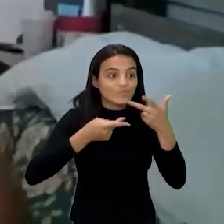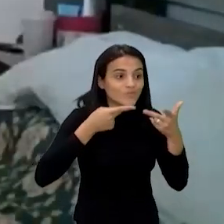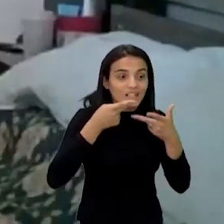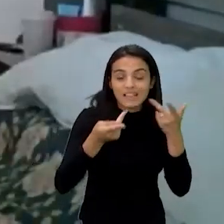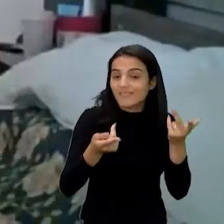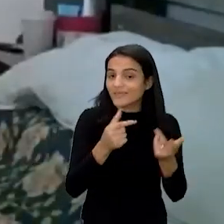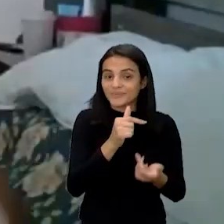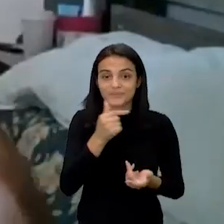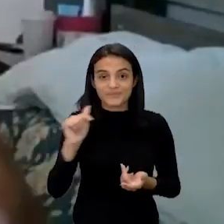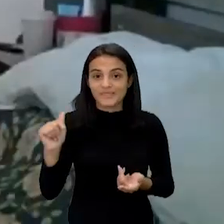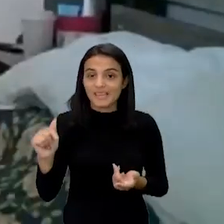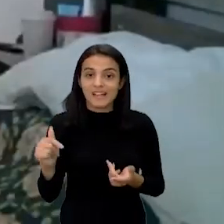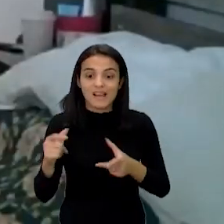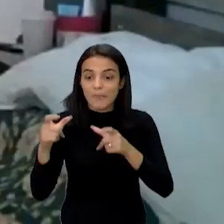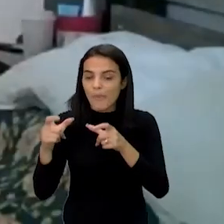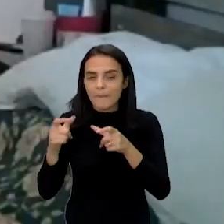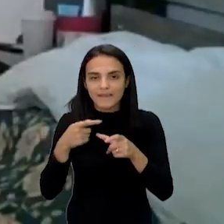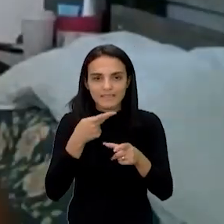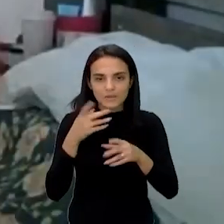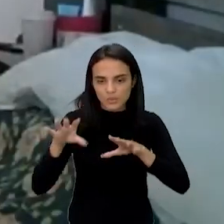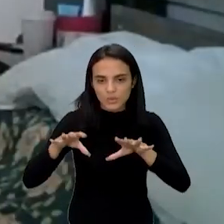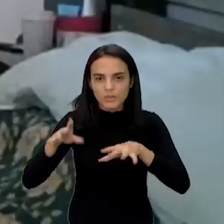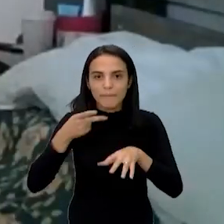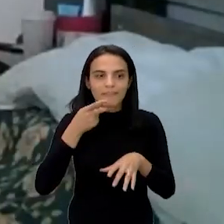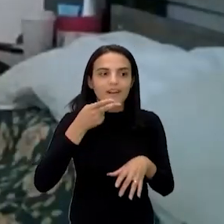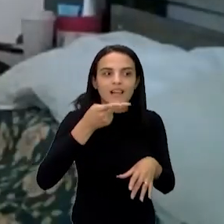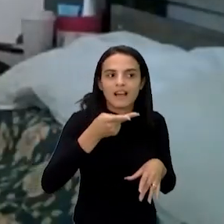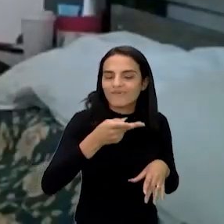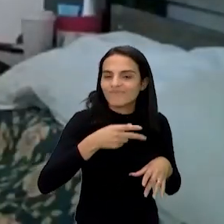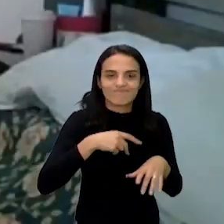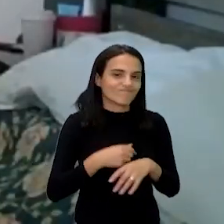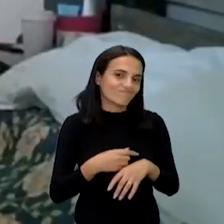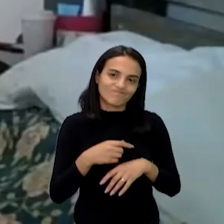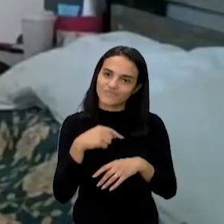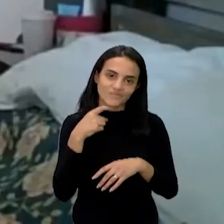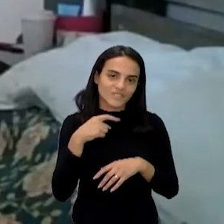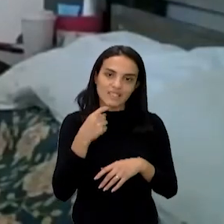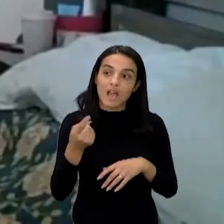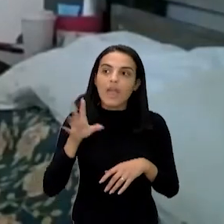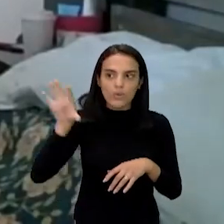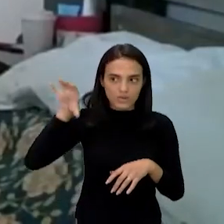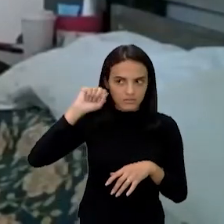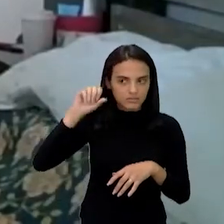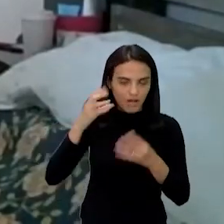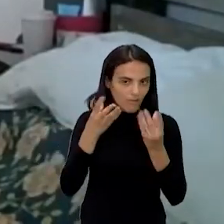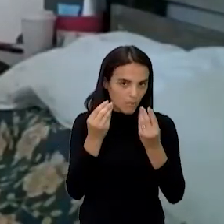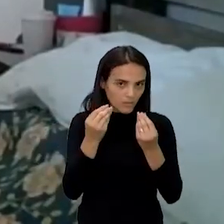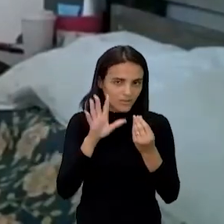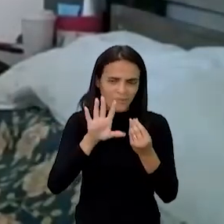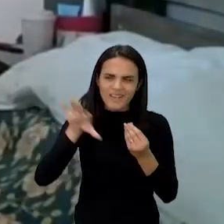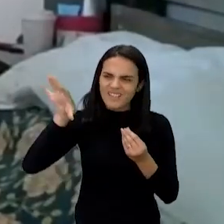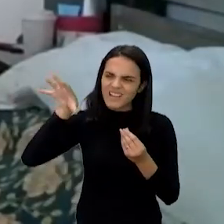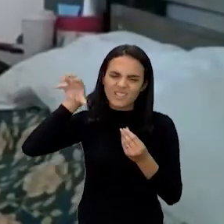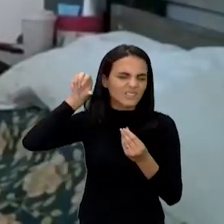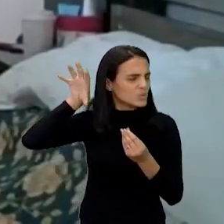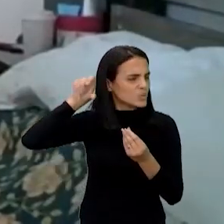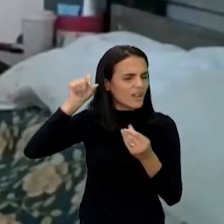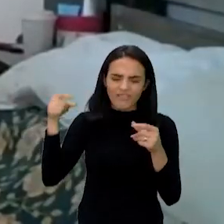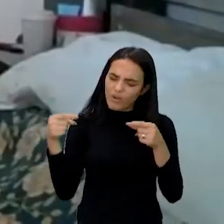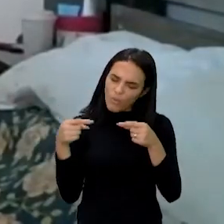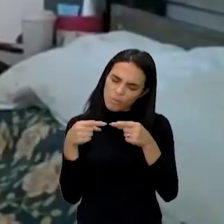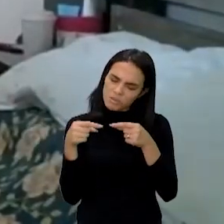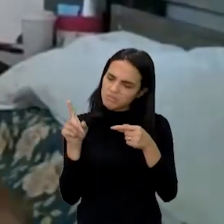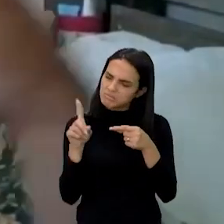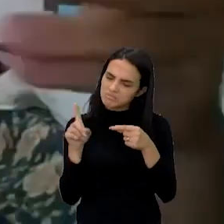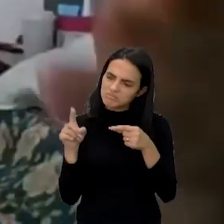tinha momentos para falar, não tinha momentos para mostrar, eu só escutava muito e nada do que eu escutava fazia muito sentido para mim.